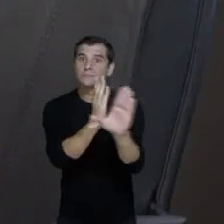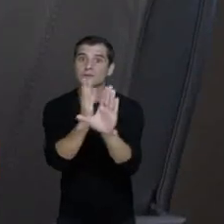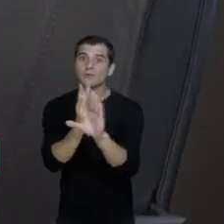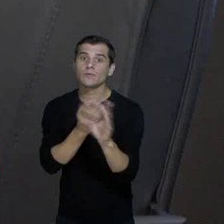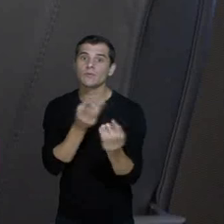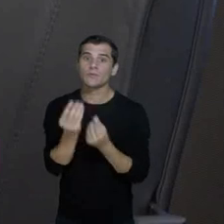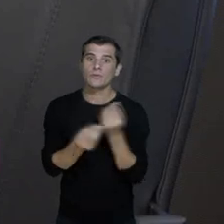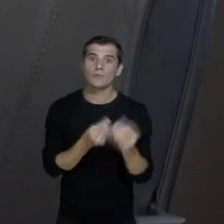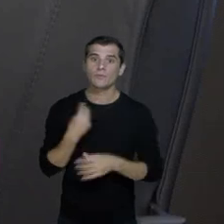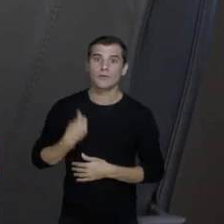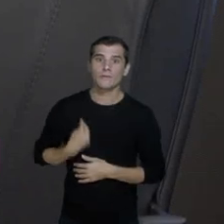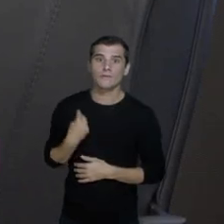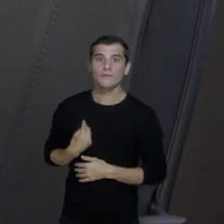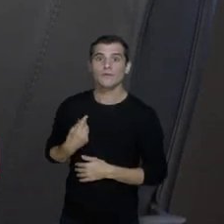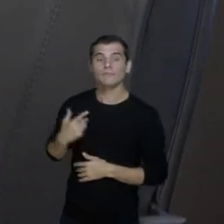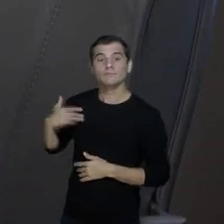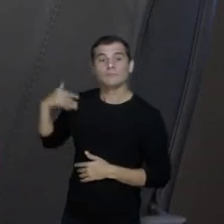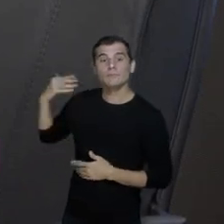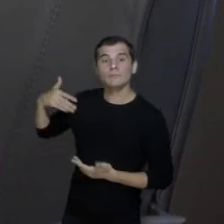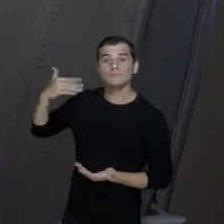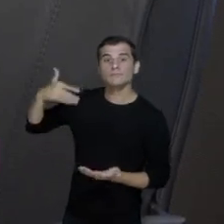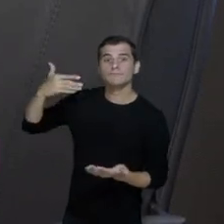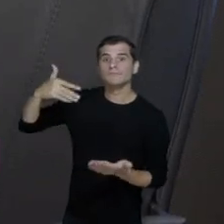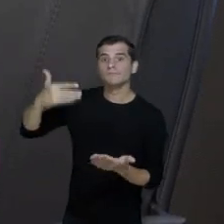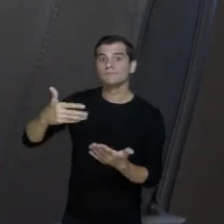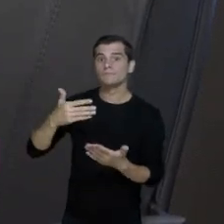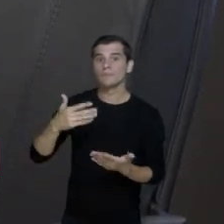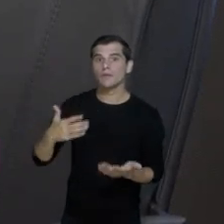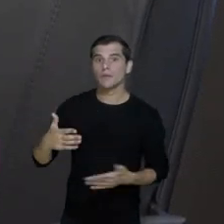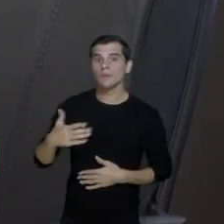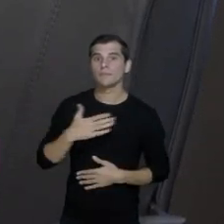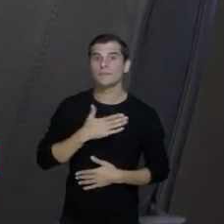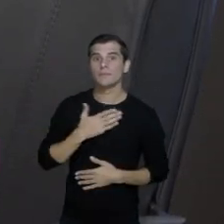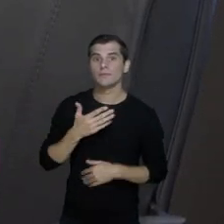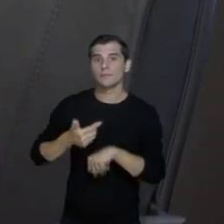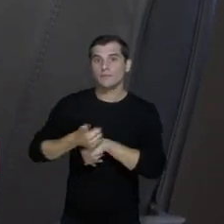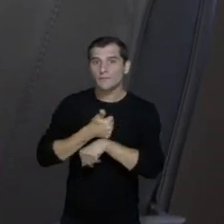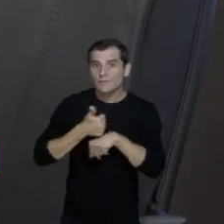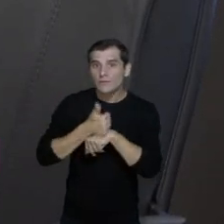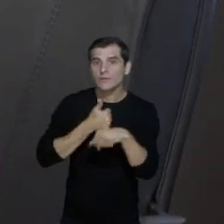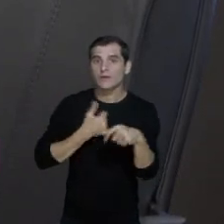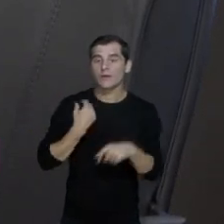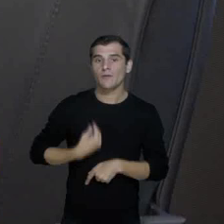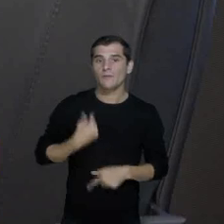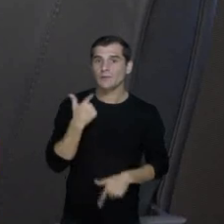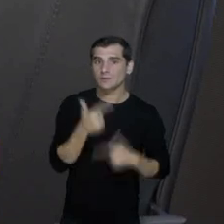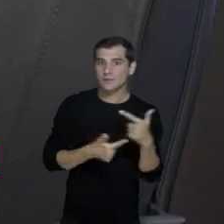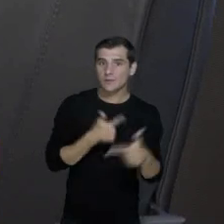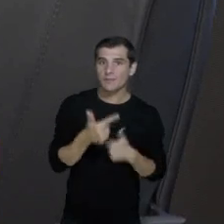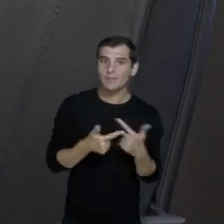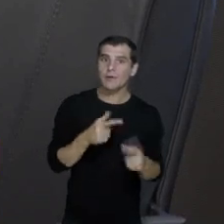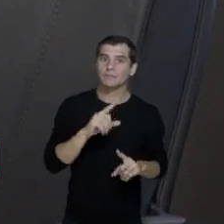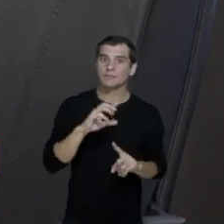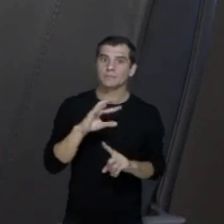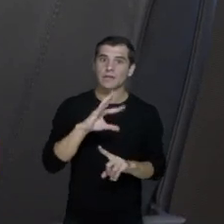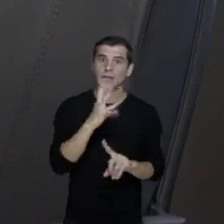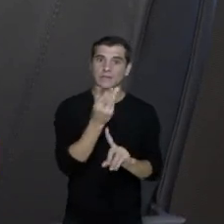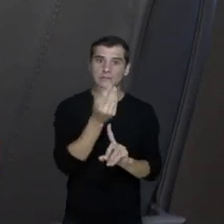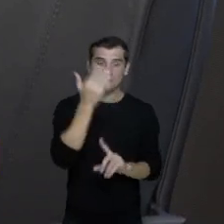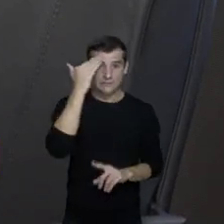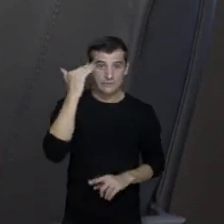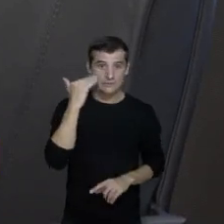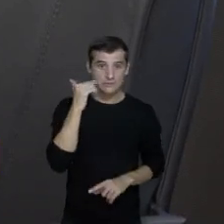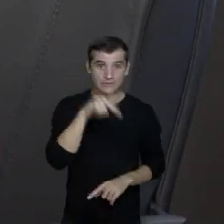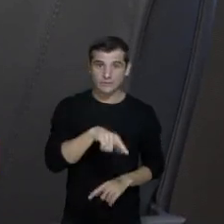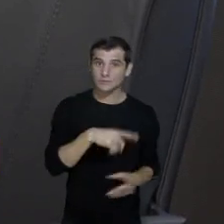trajetória na minha na minha carreira como artista plástico mesmo né a importância os valores foram de certa